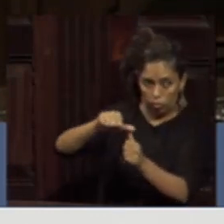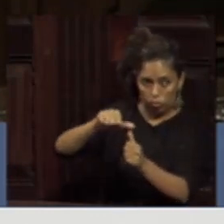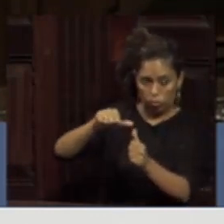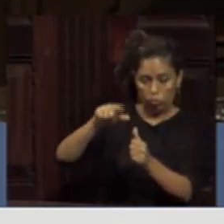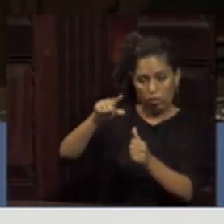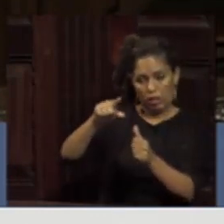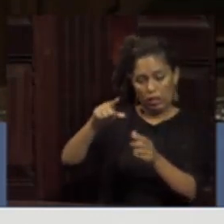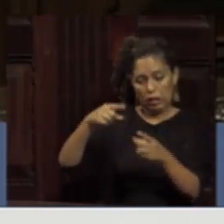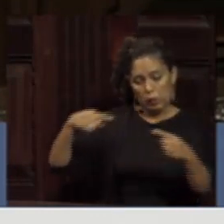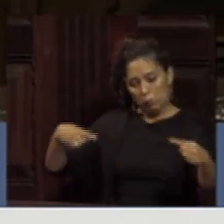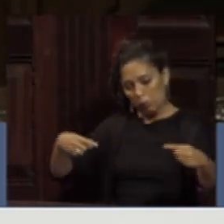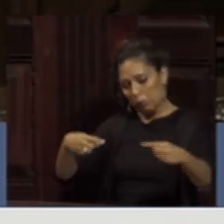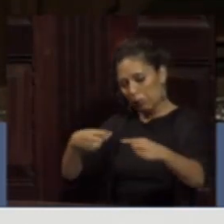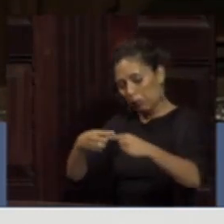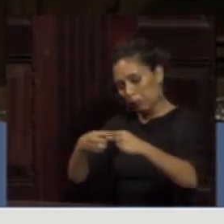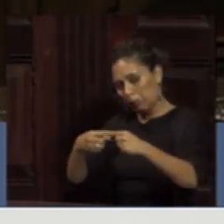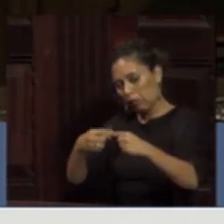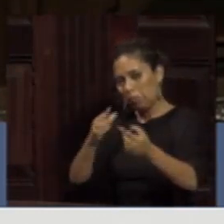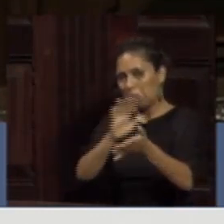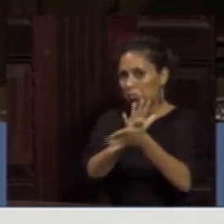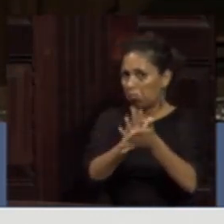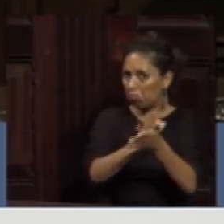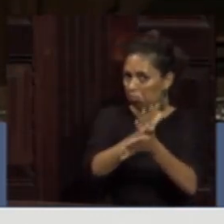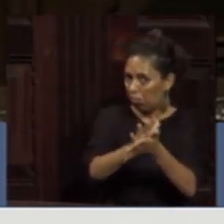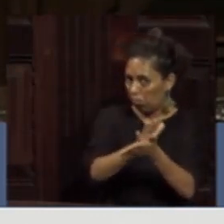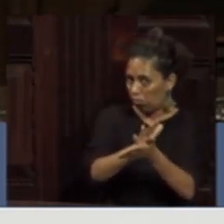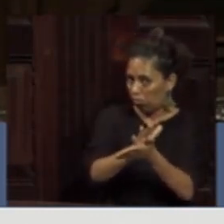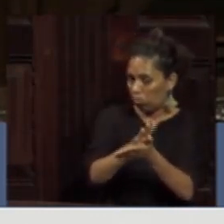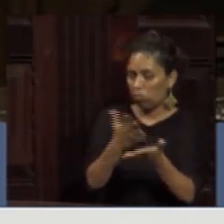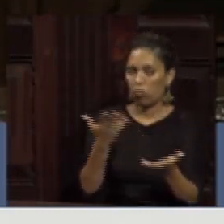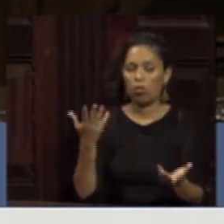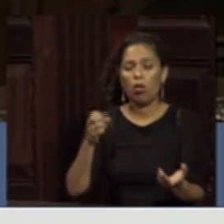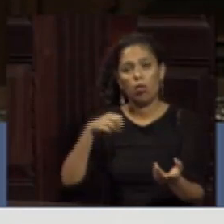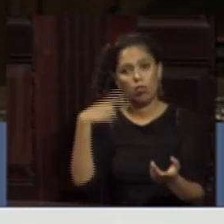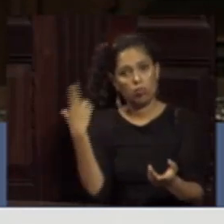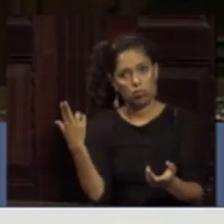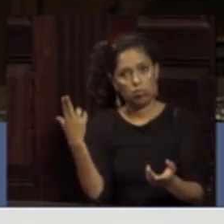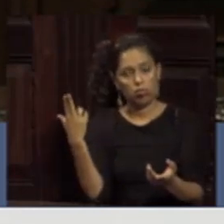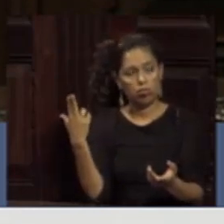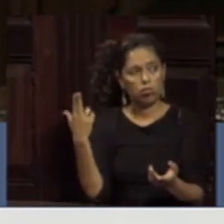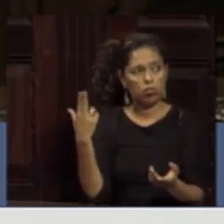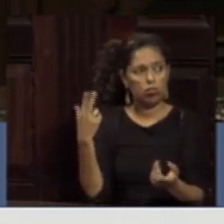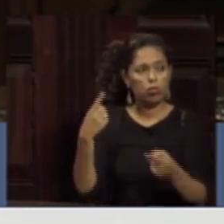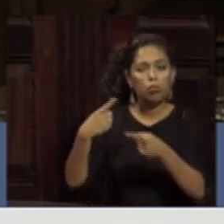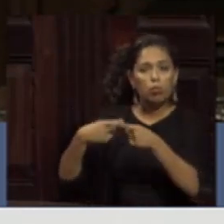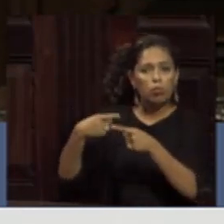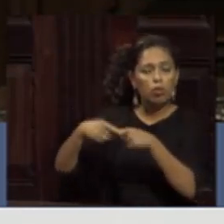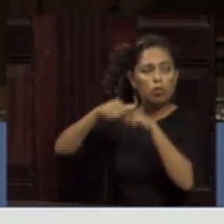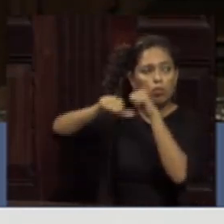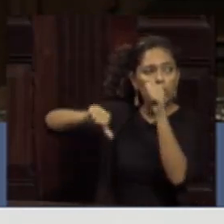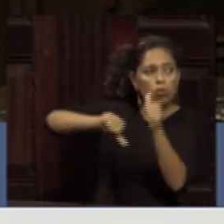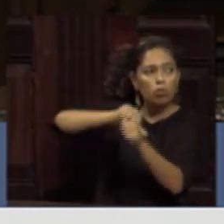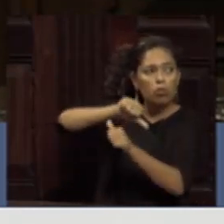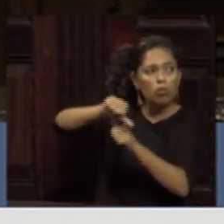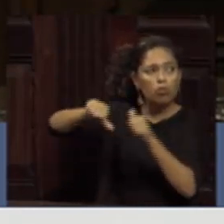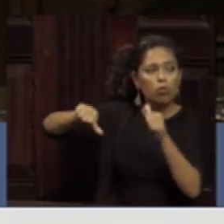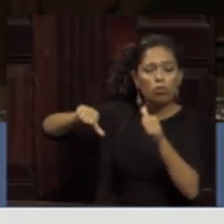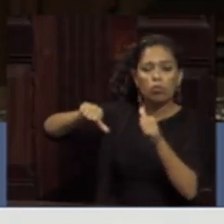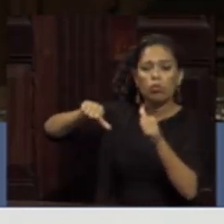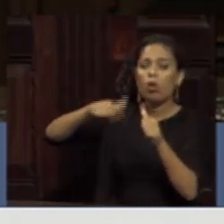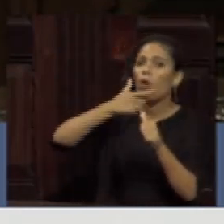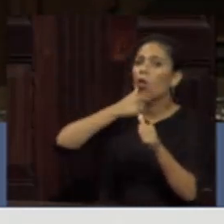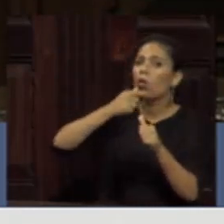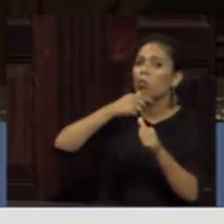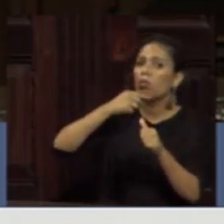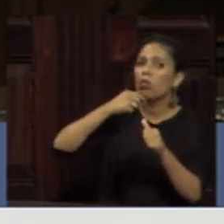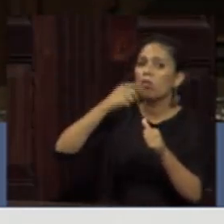o ideário político e ideológico que tinha, ou porque mudou o político,